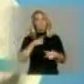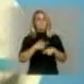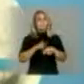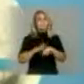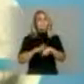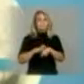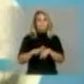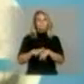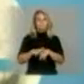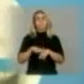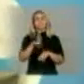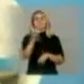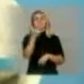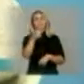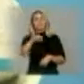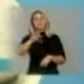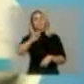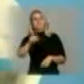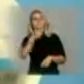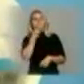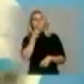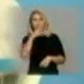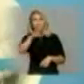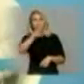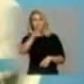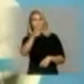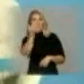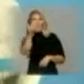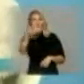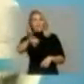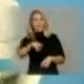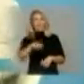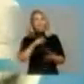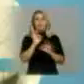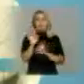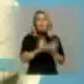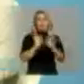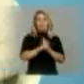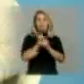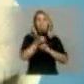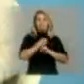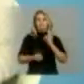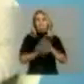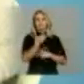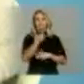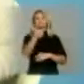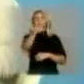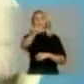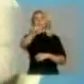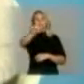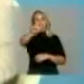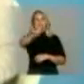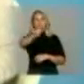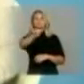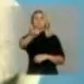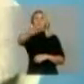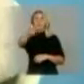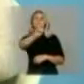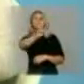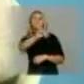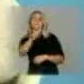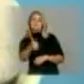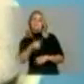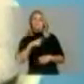pela Hanseníase. O MOHAN é um movimento social criado em 1981 e tem como bandeira de luta